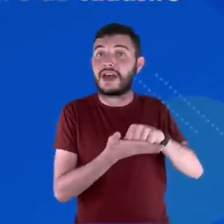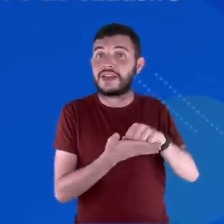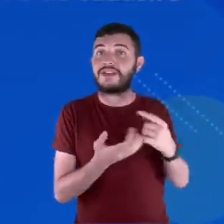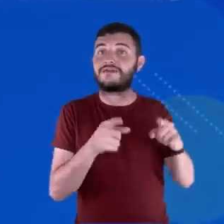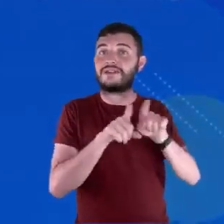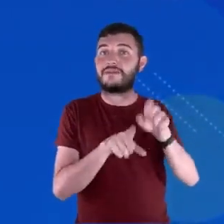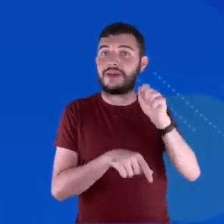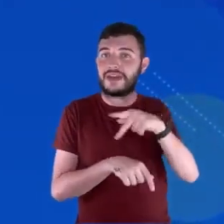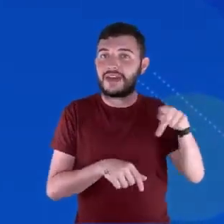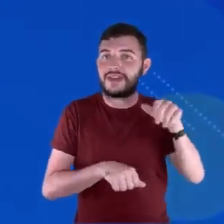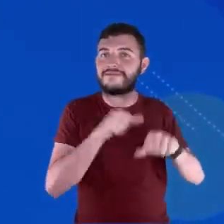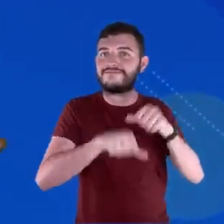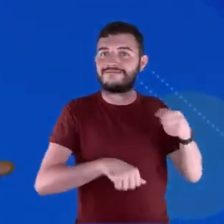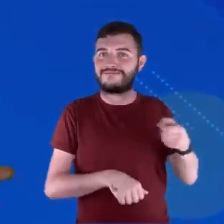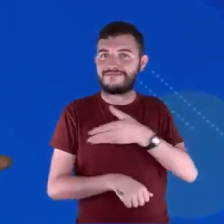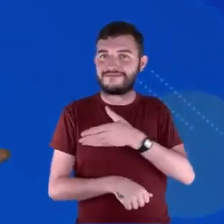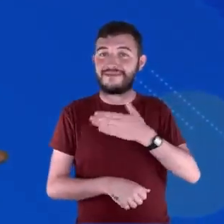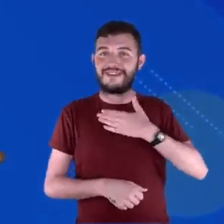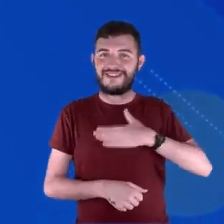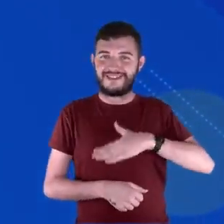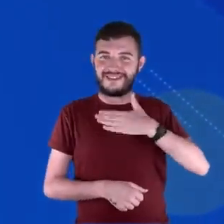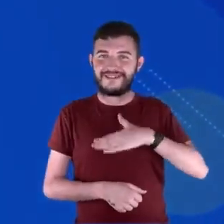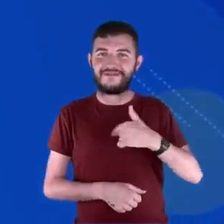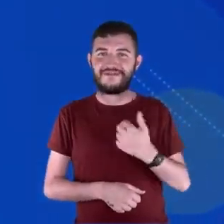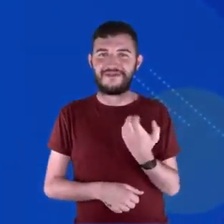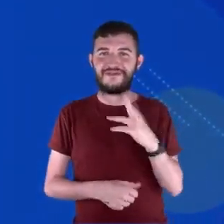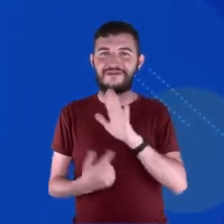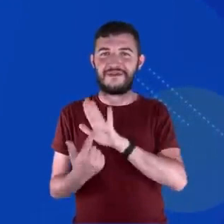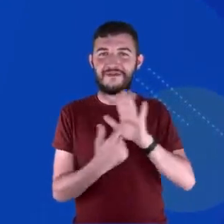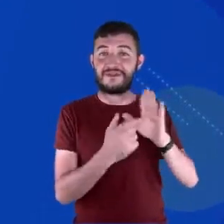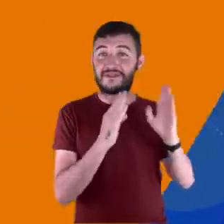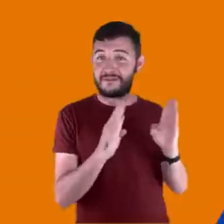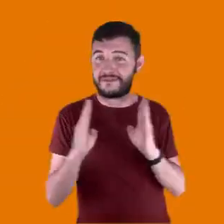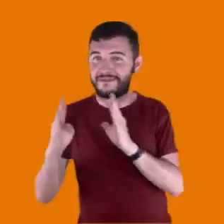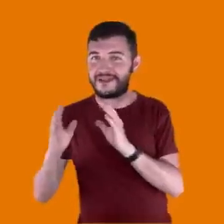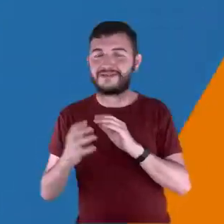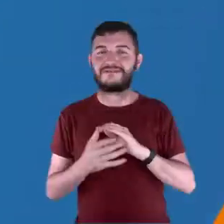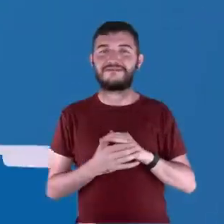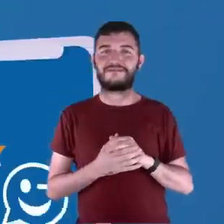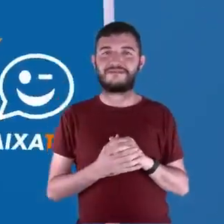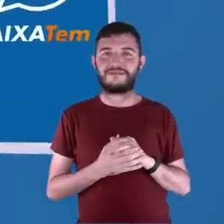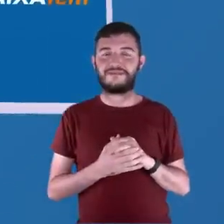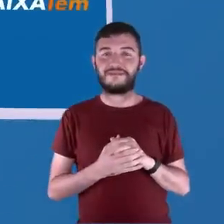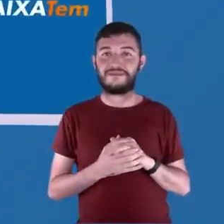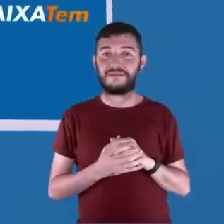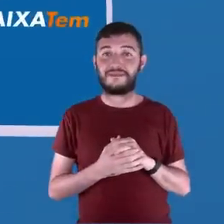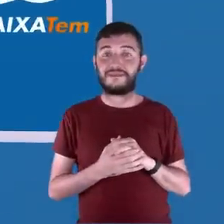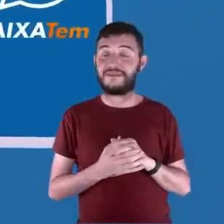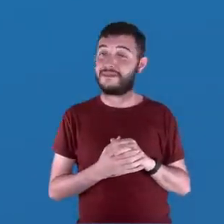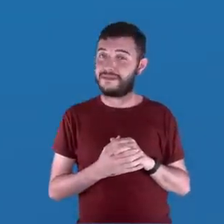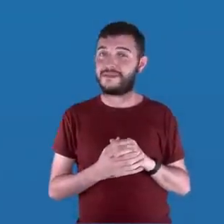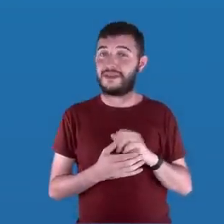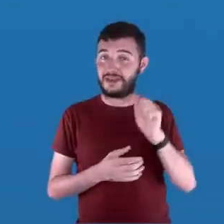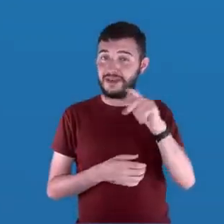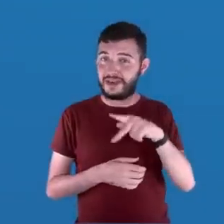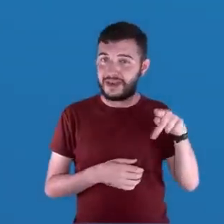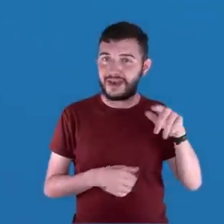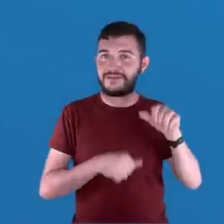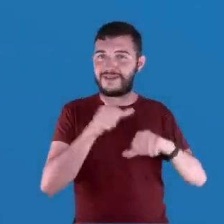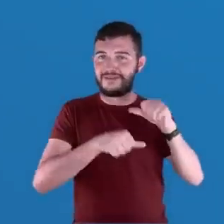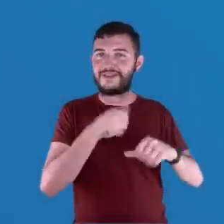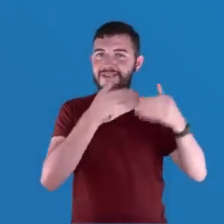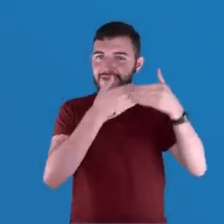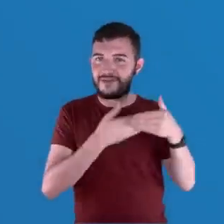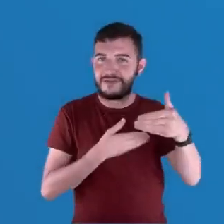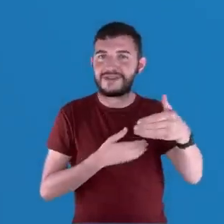o seu cadastro Mas fique tranquilo que vou te mostrar como que faz vamos começar